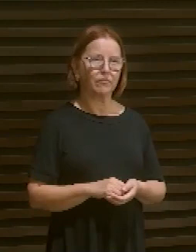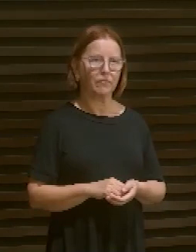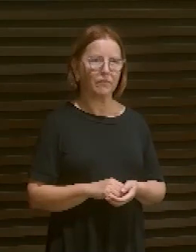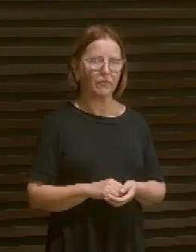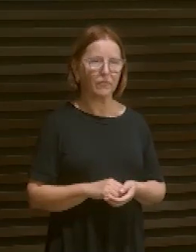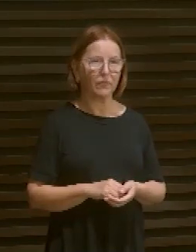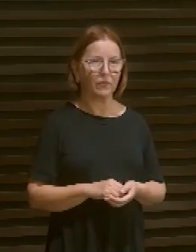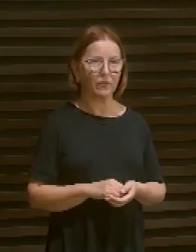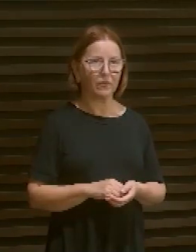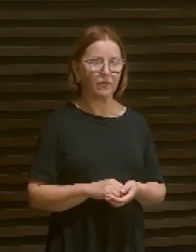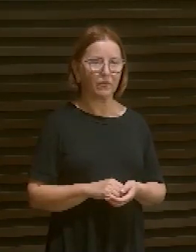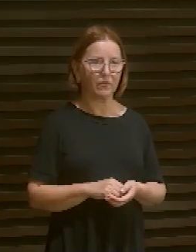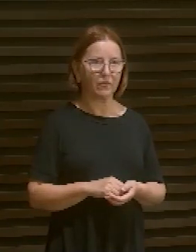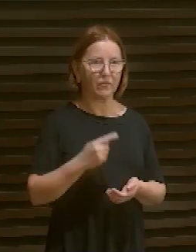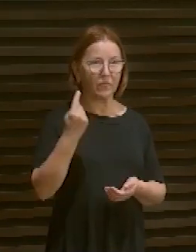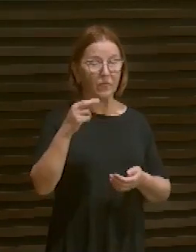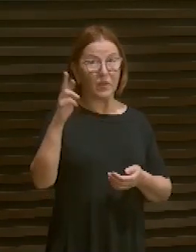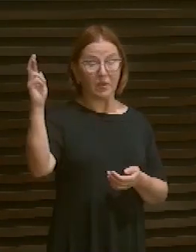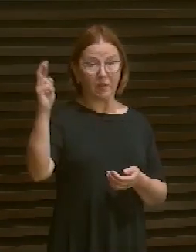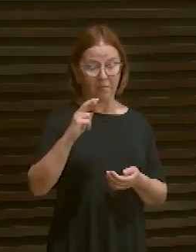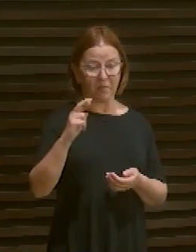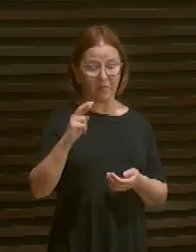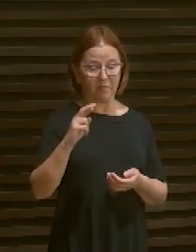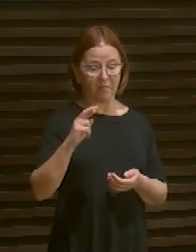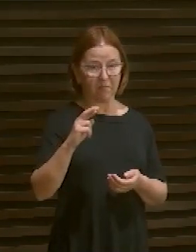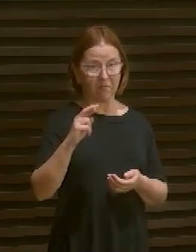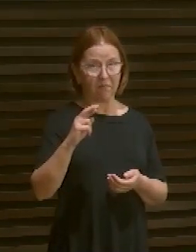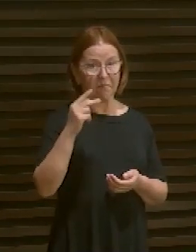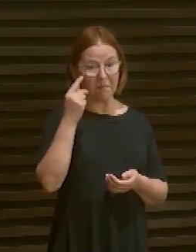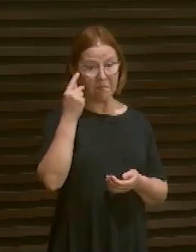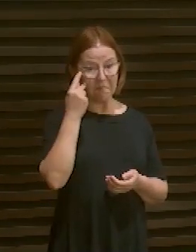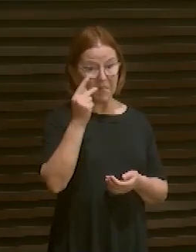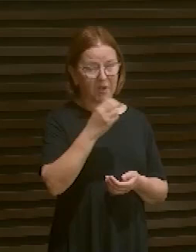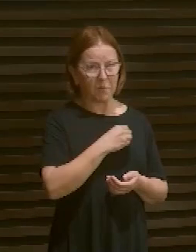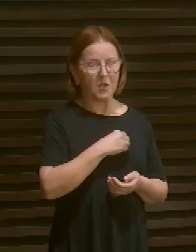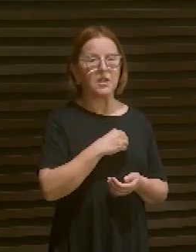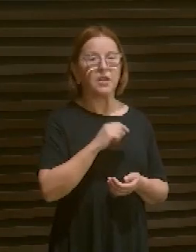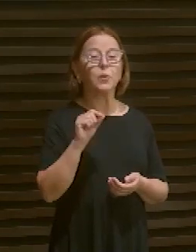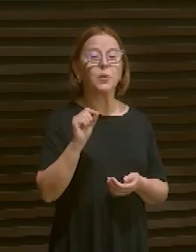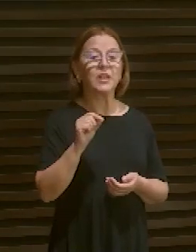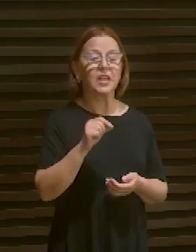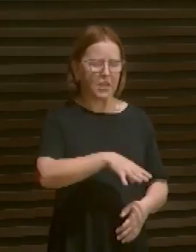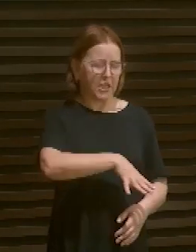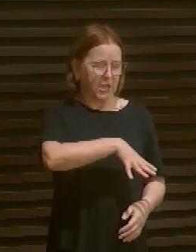A sua reação inevitável ao pecado é a ira.